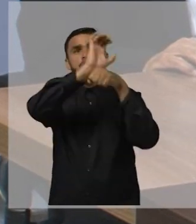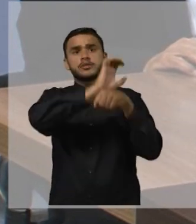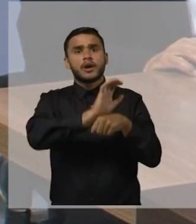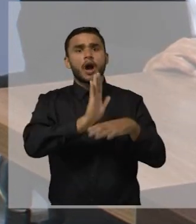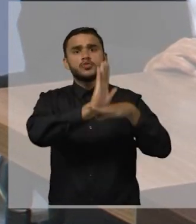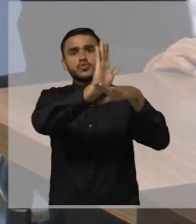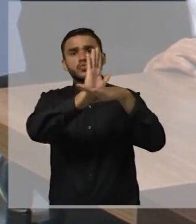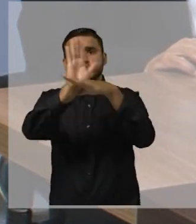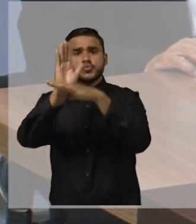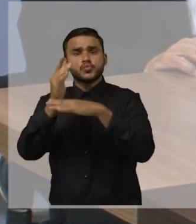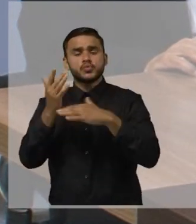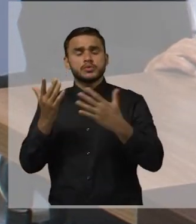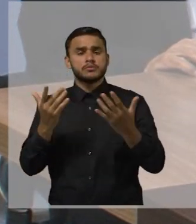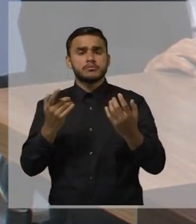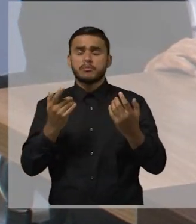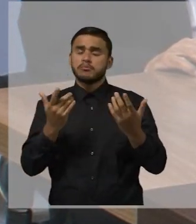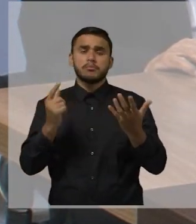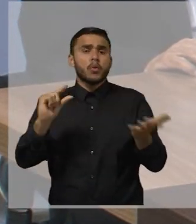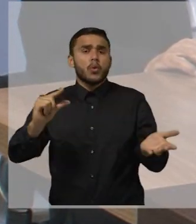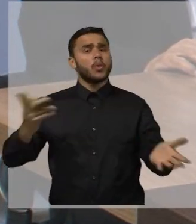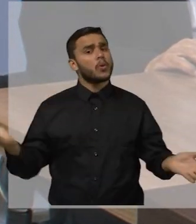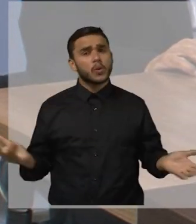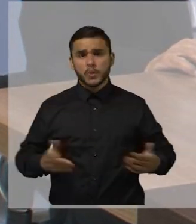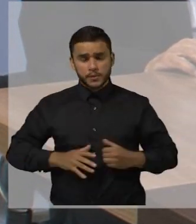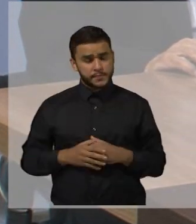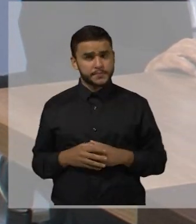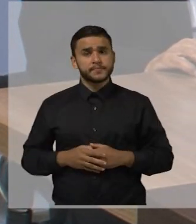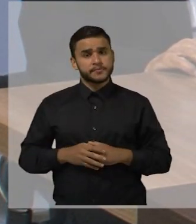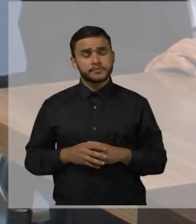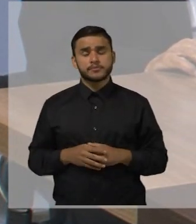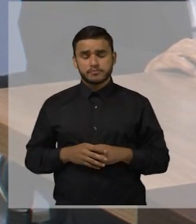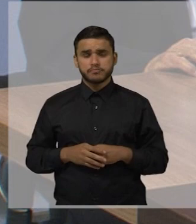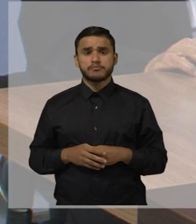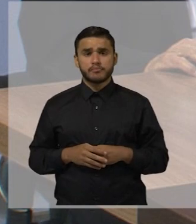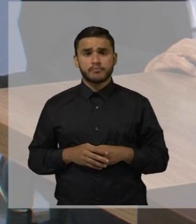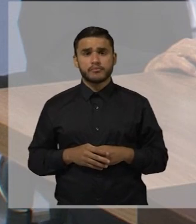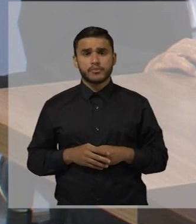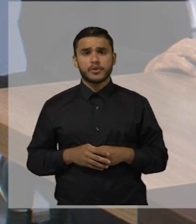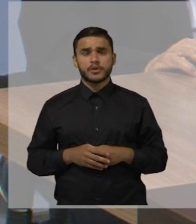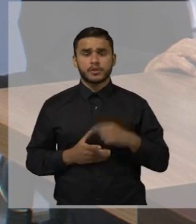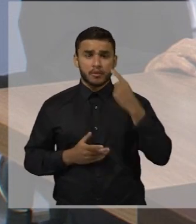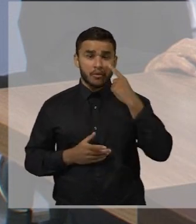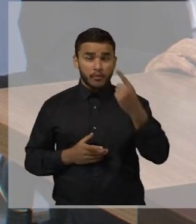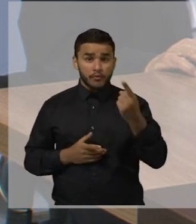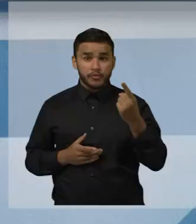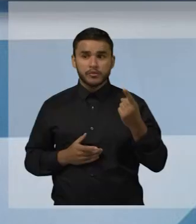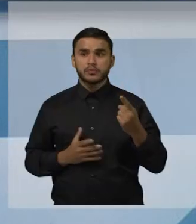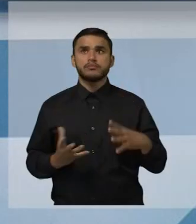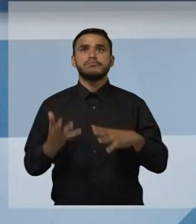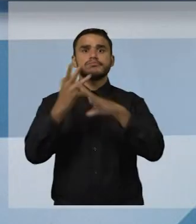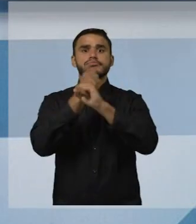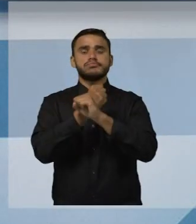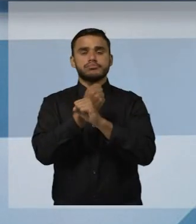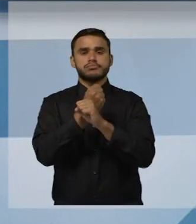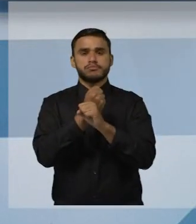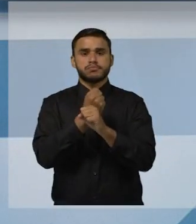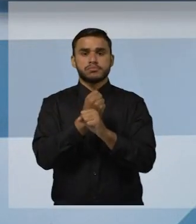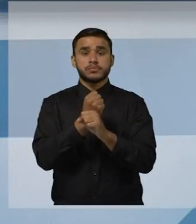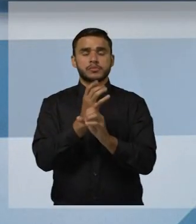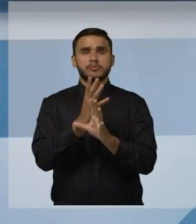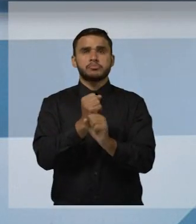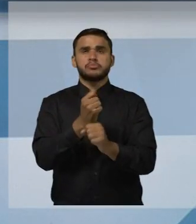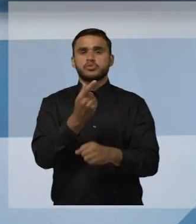Né? Você tem um indicador muito claro. Da Receita Pública Nacional,